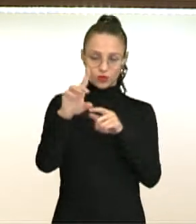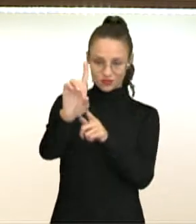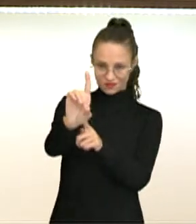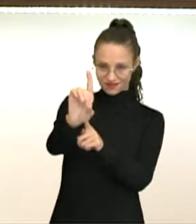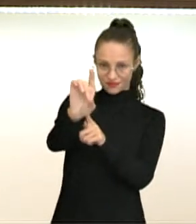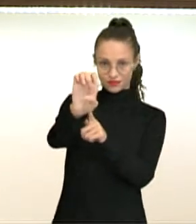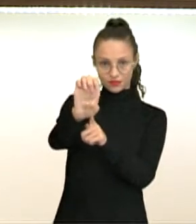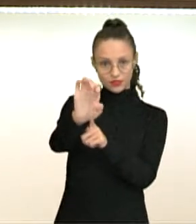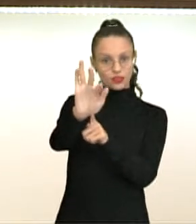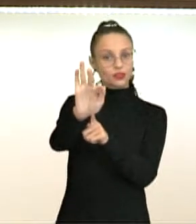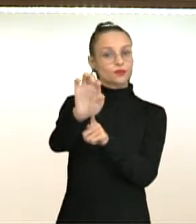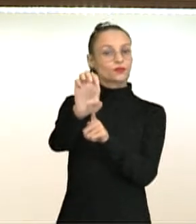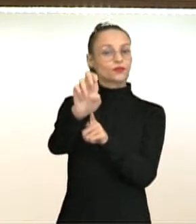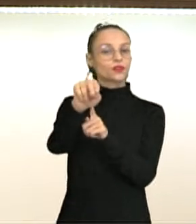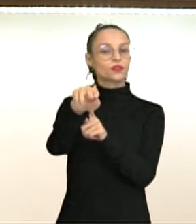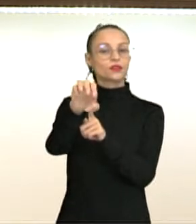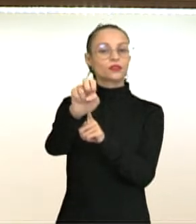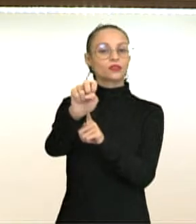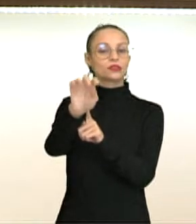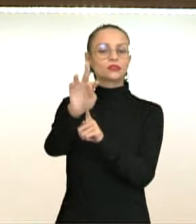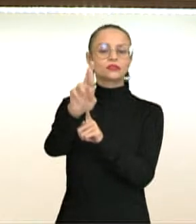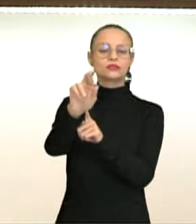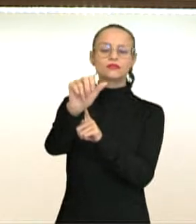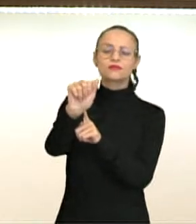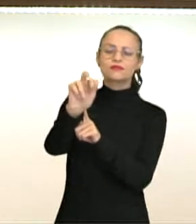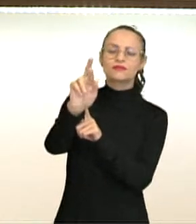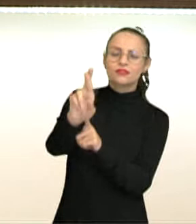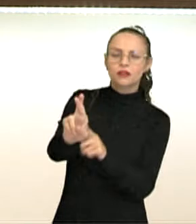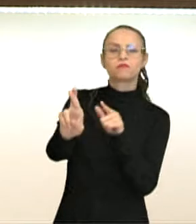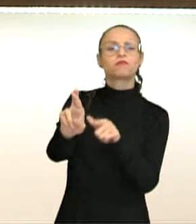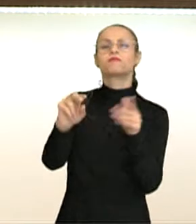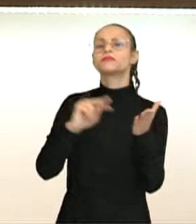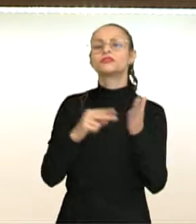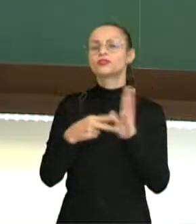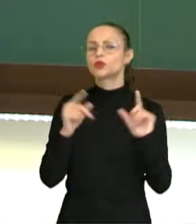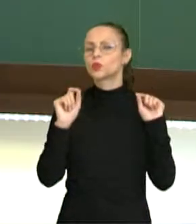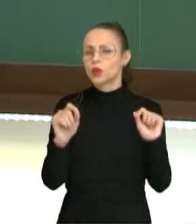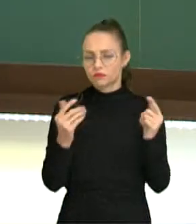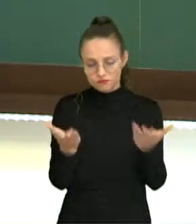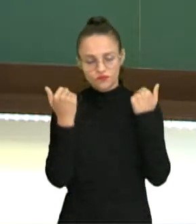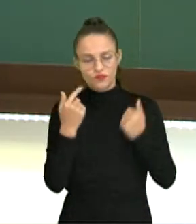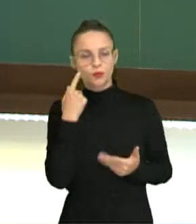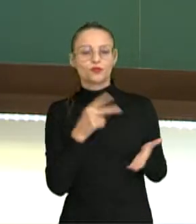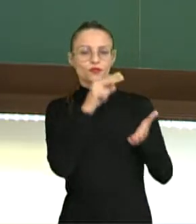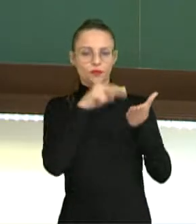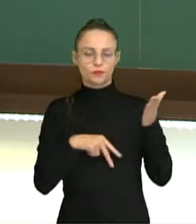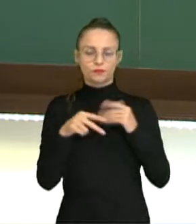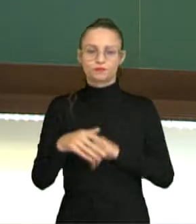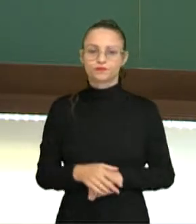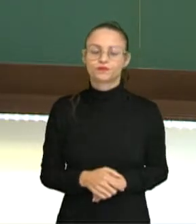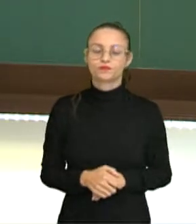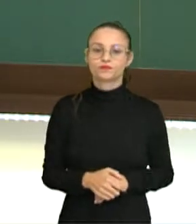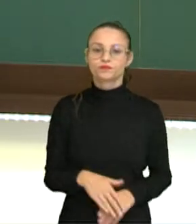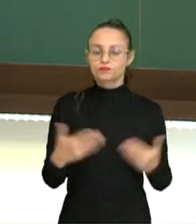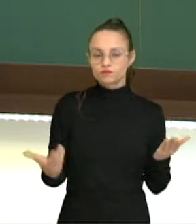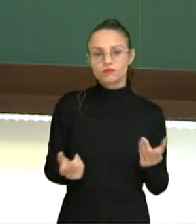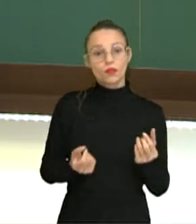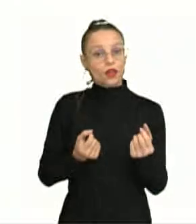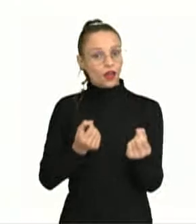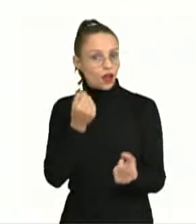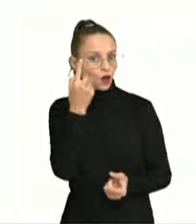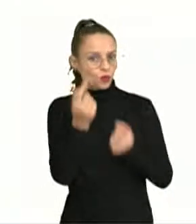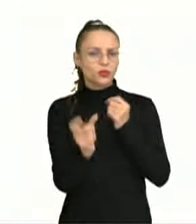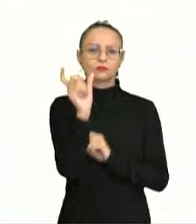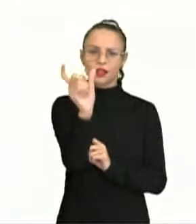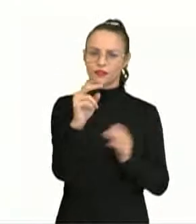defenestrar? Te convido a explorar isso comigo aqui, ó, na crônica. Vamos à leitura, então? Certas palavras têm